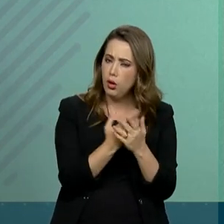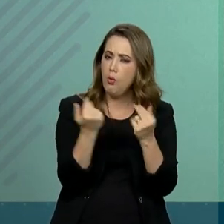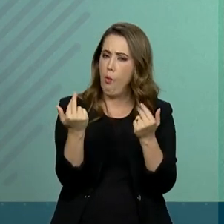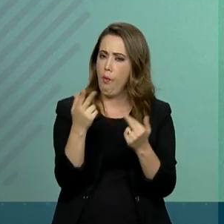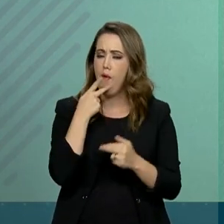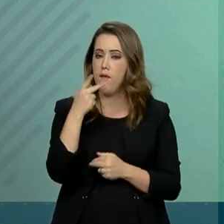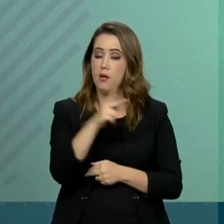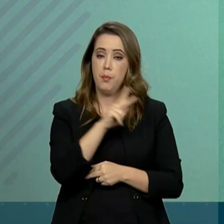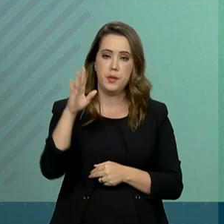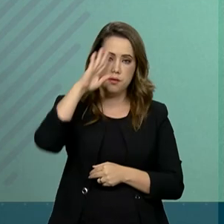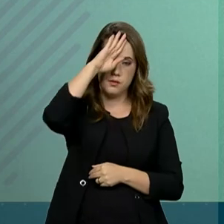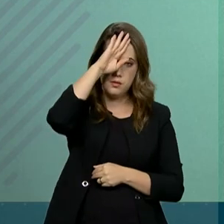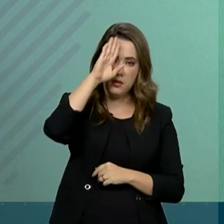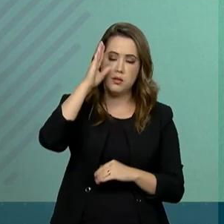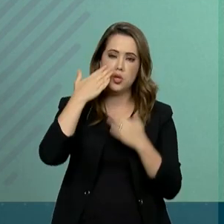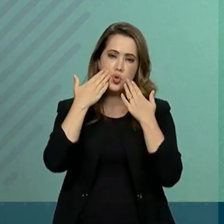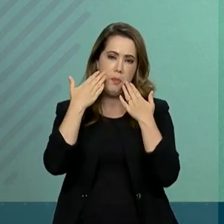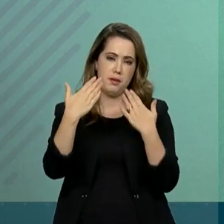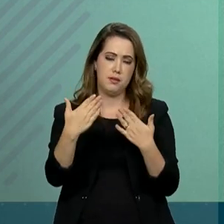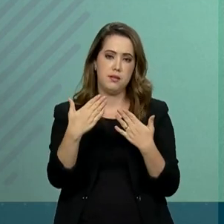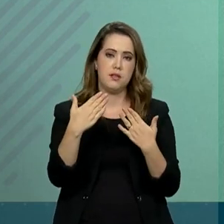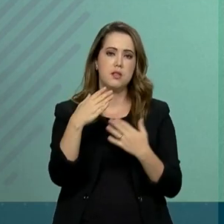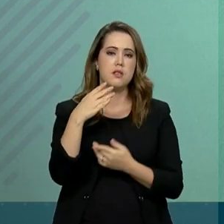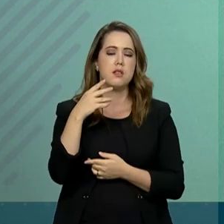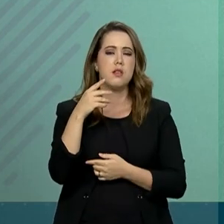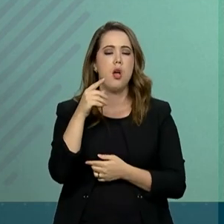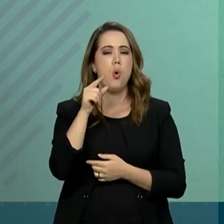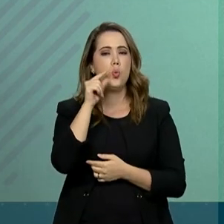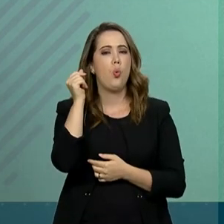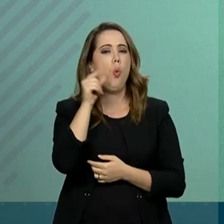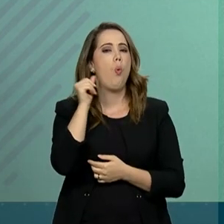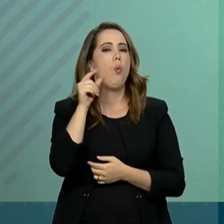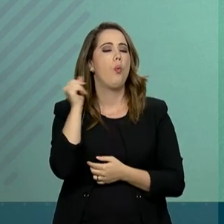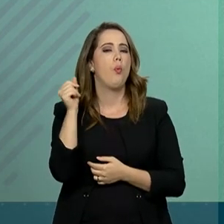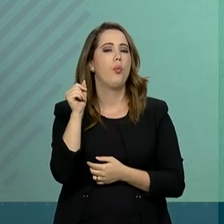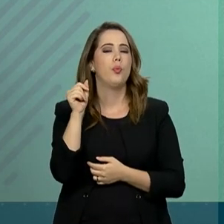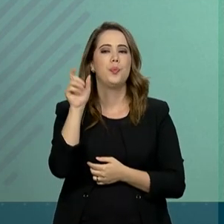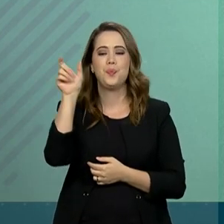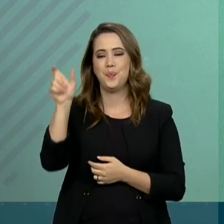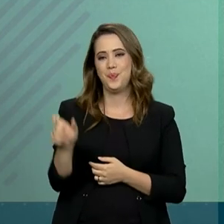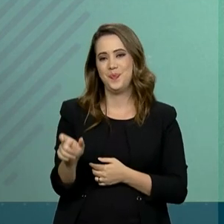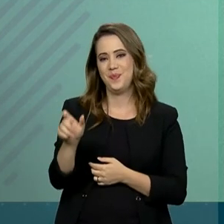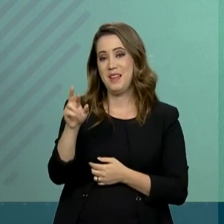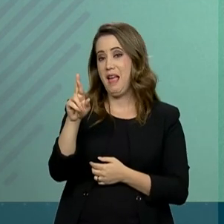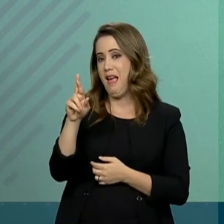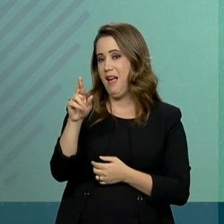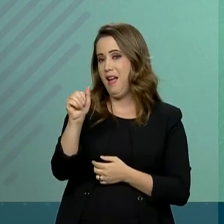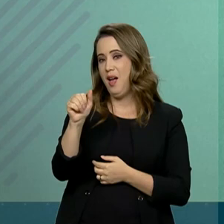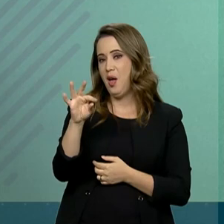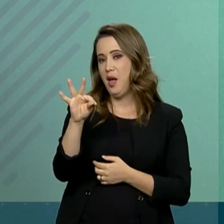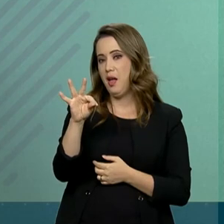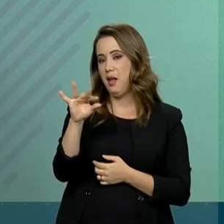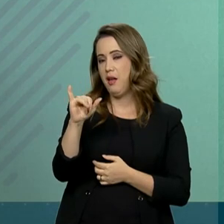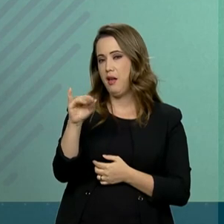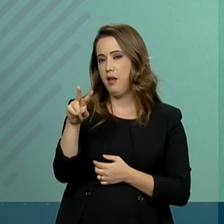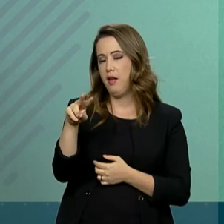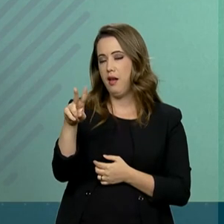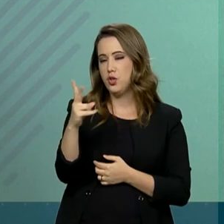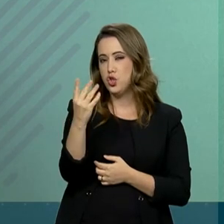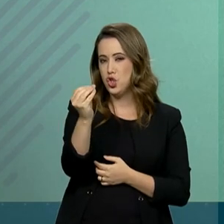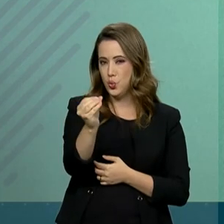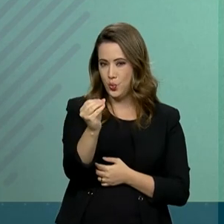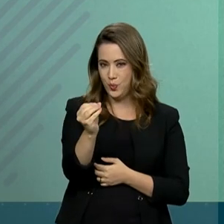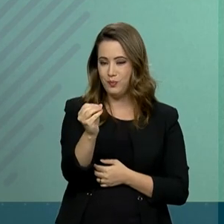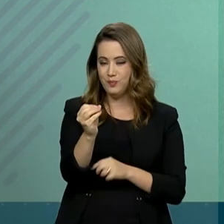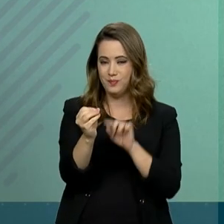já esboçou naquele programa e quando nós tivemos uma posição no sentido de haver o câmbio haver a